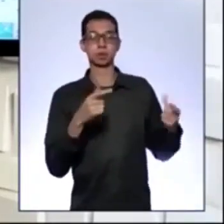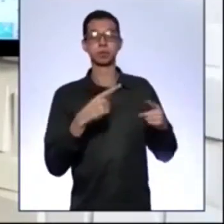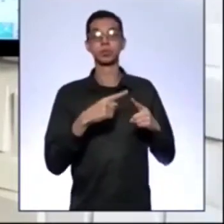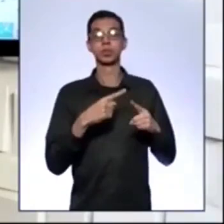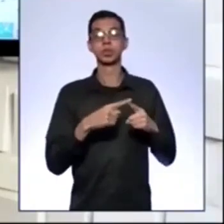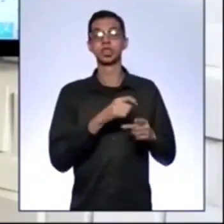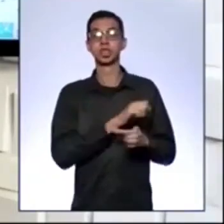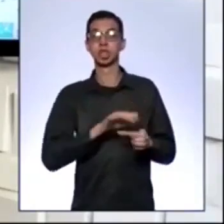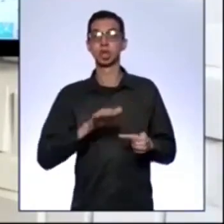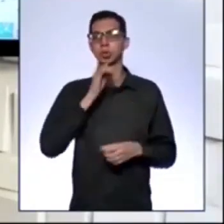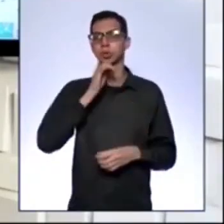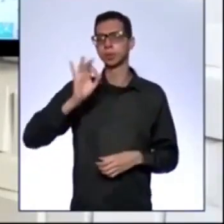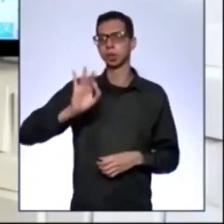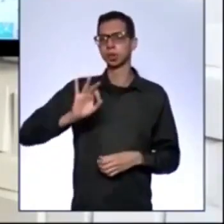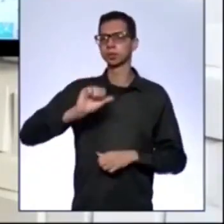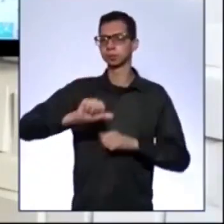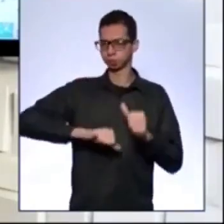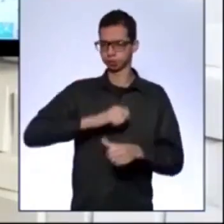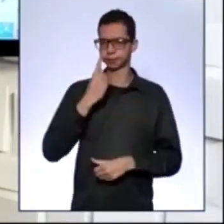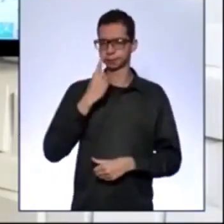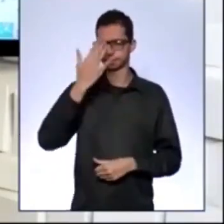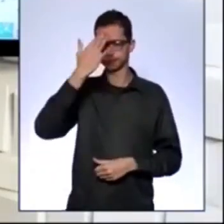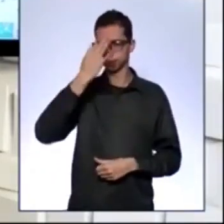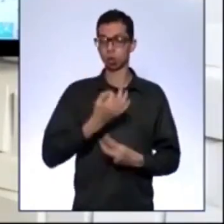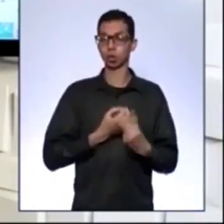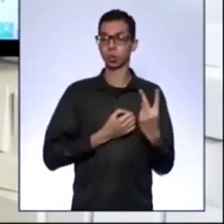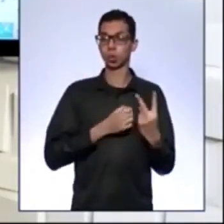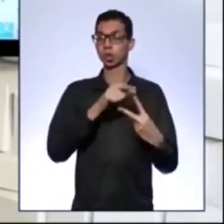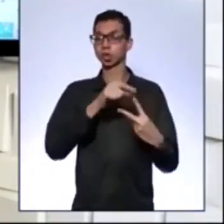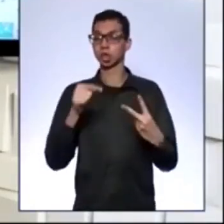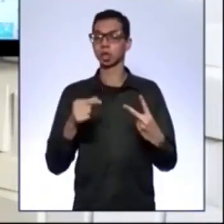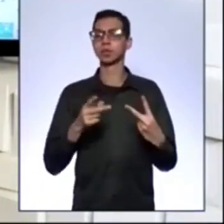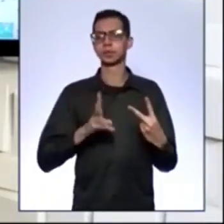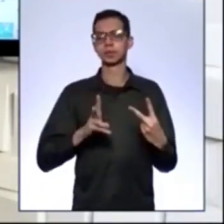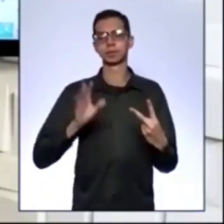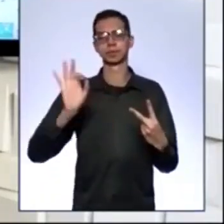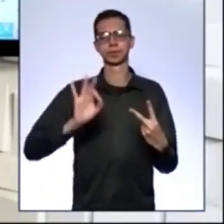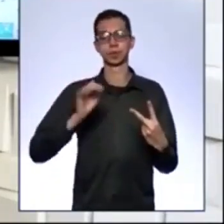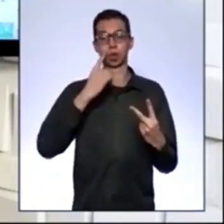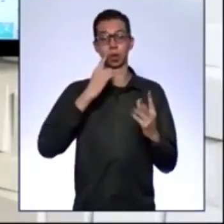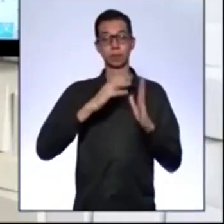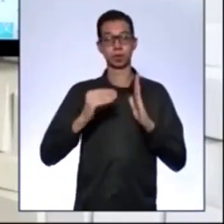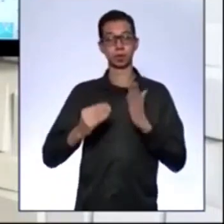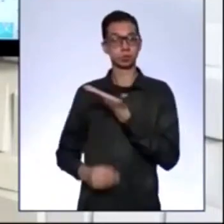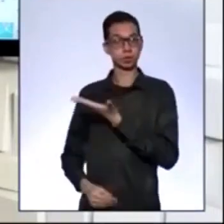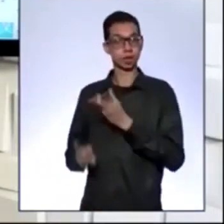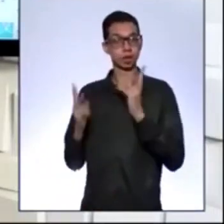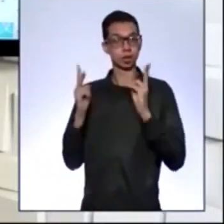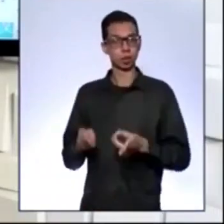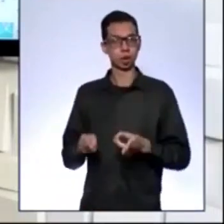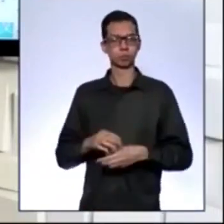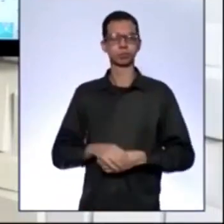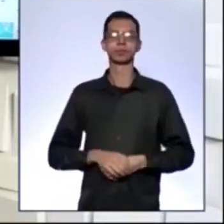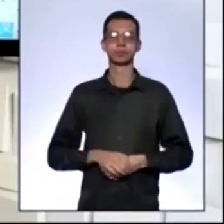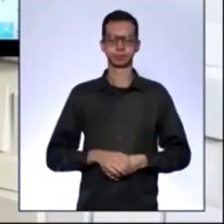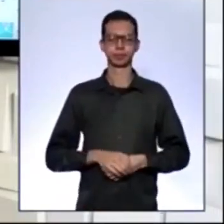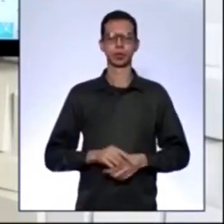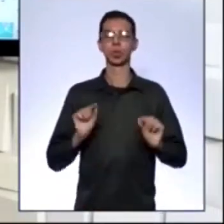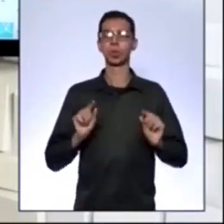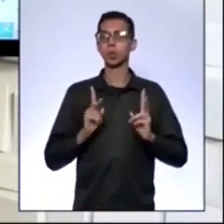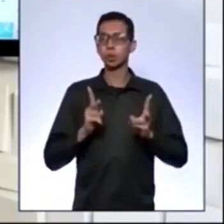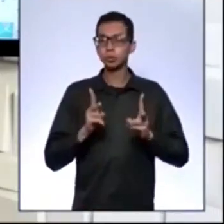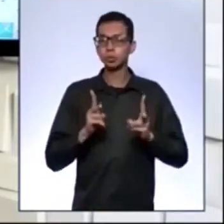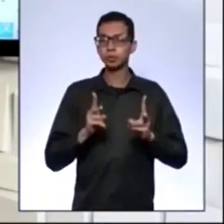entendeu sendo as opções e vai mexer na porcentagem é esse modelo aqui resolve pelo que é constante